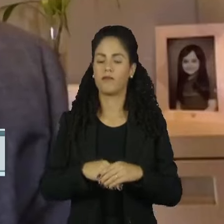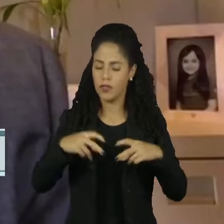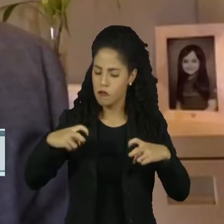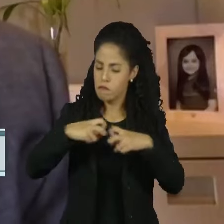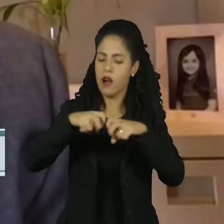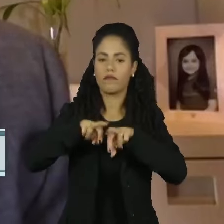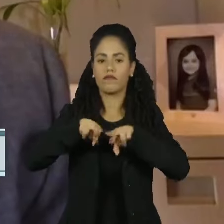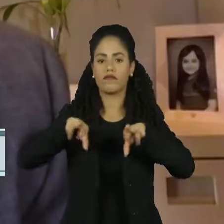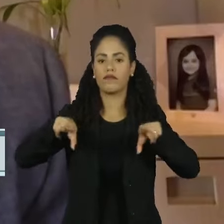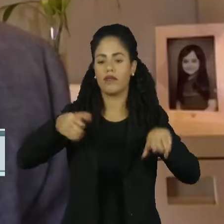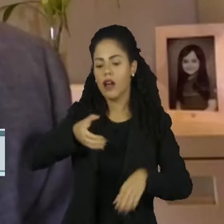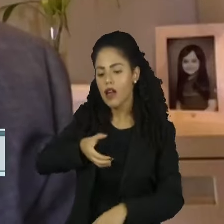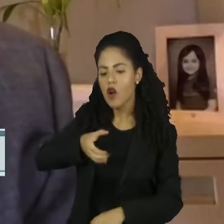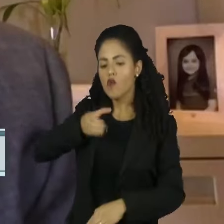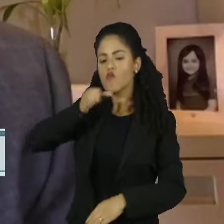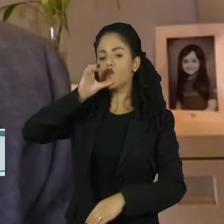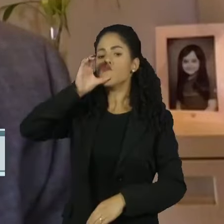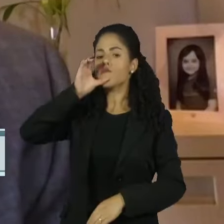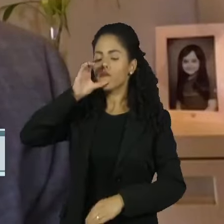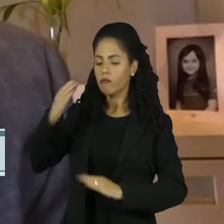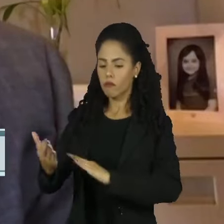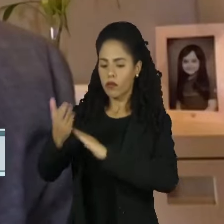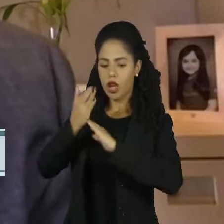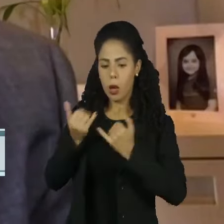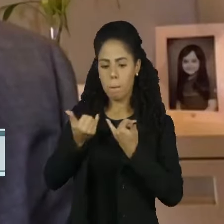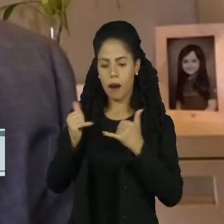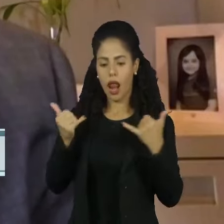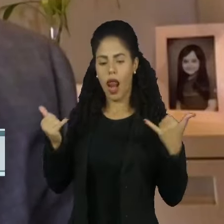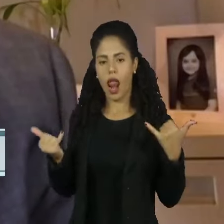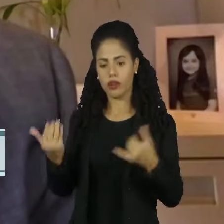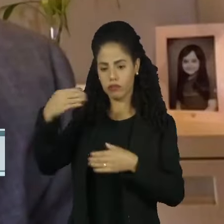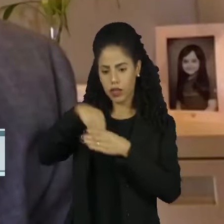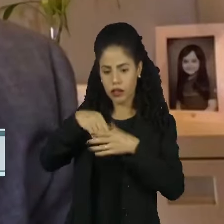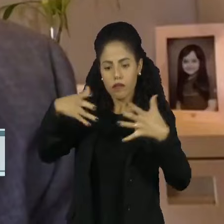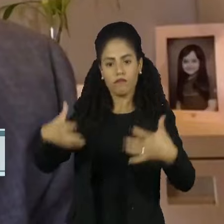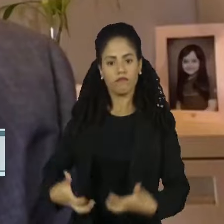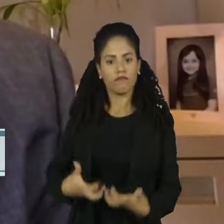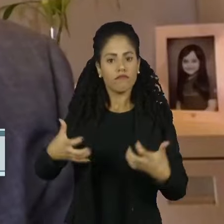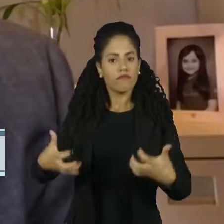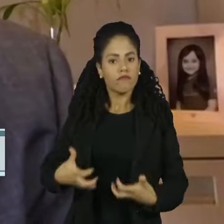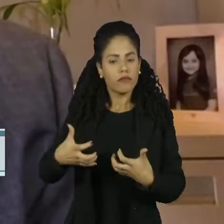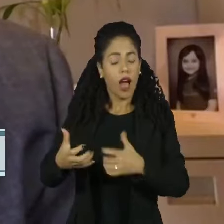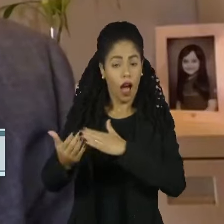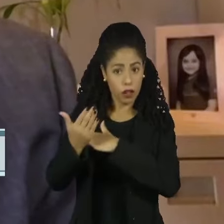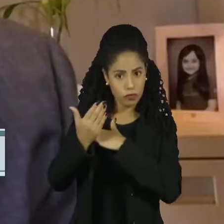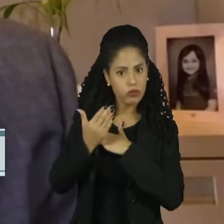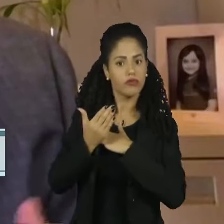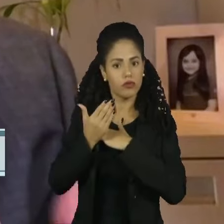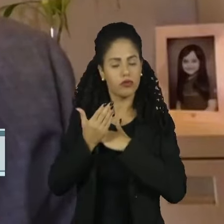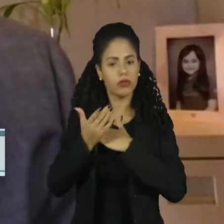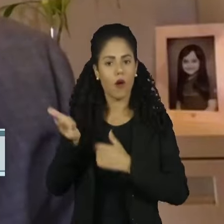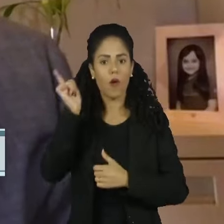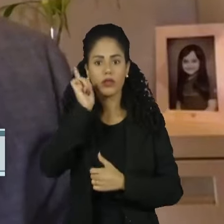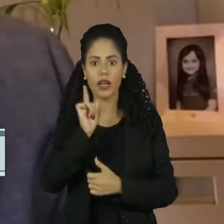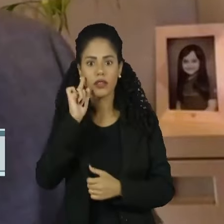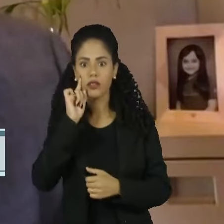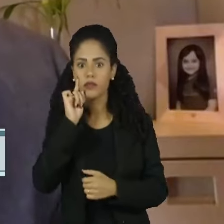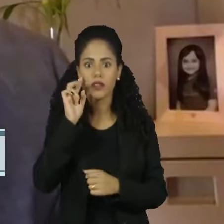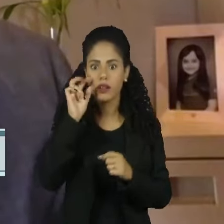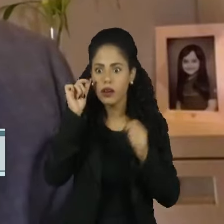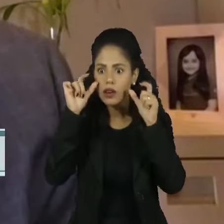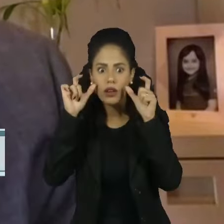Energéticos são bebidas, que têm substâncias que são estimulantes. Então, aumentam o grau de vigília,